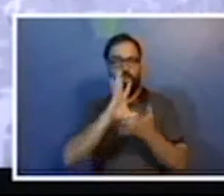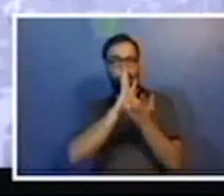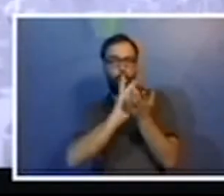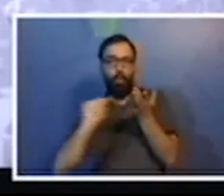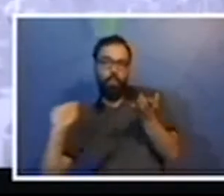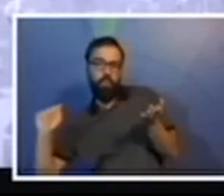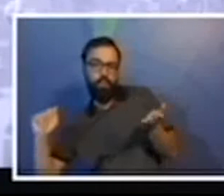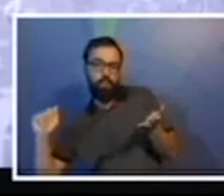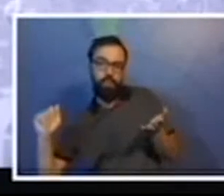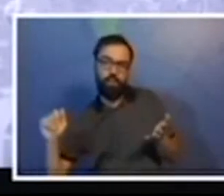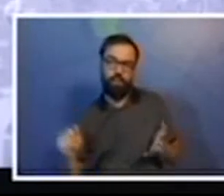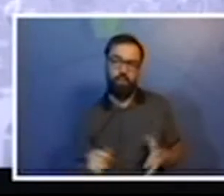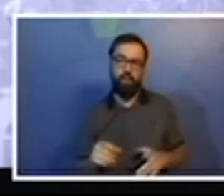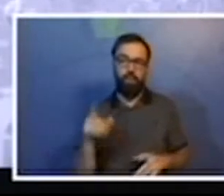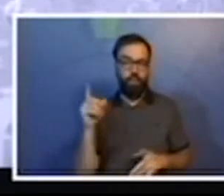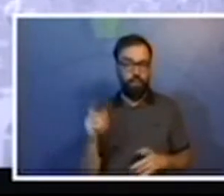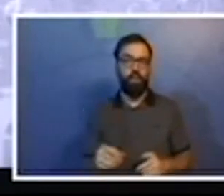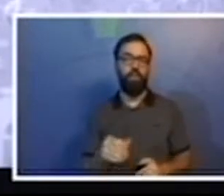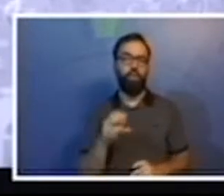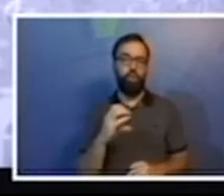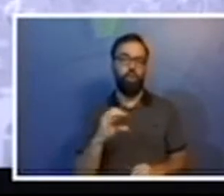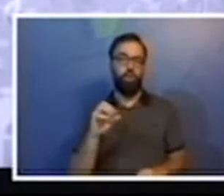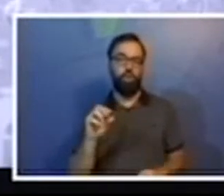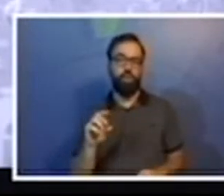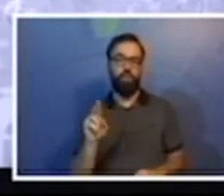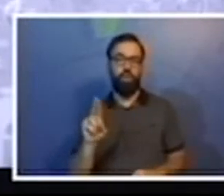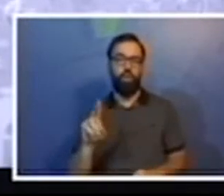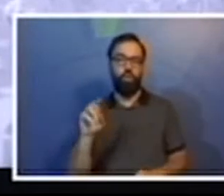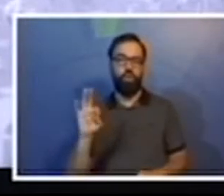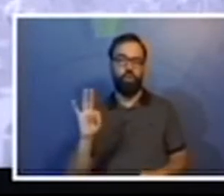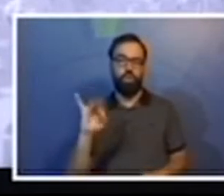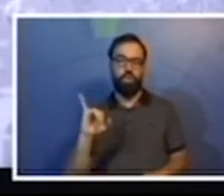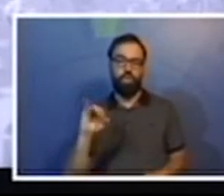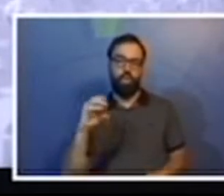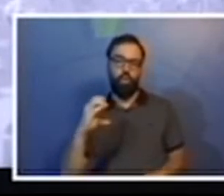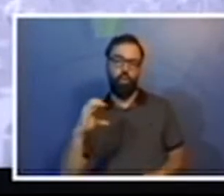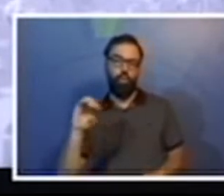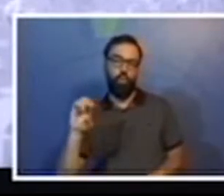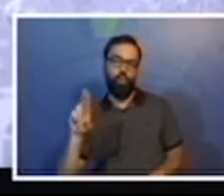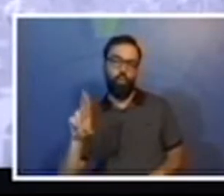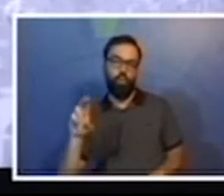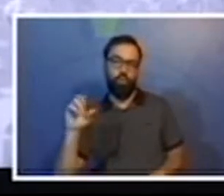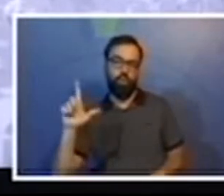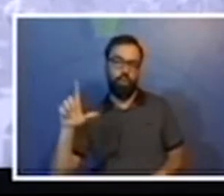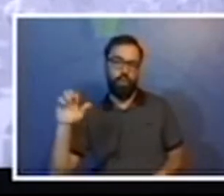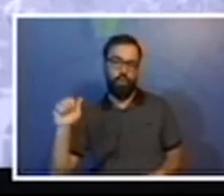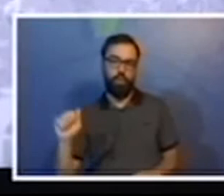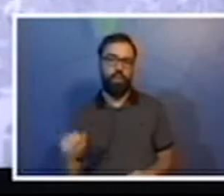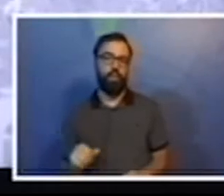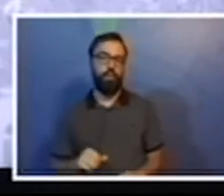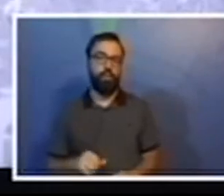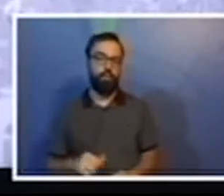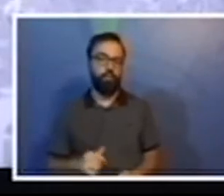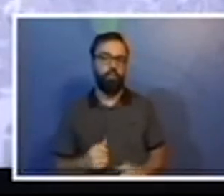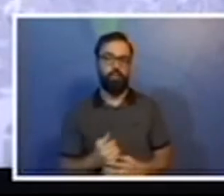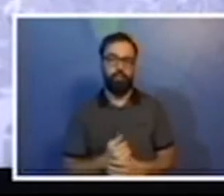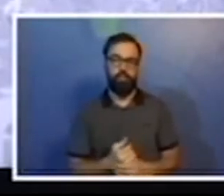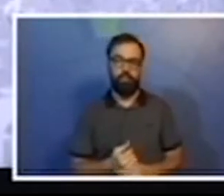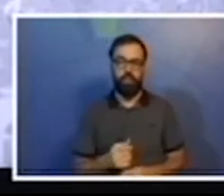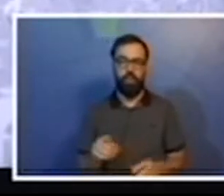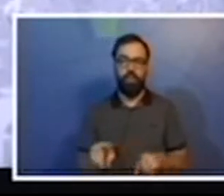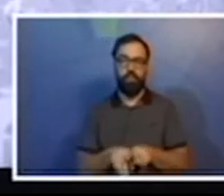estruturas são a cutícula e as cenas que são substâncias gordurosas lipídicas que evita essa perda de água